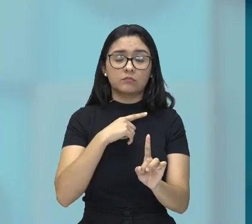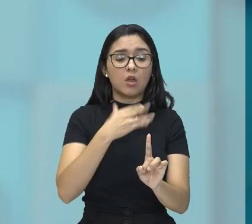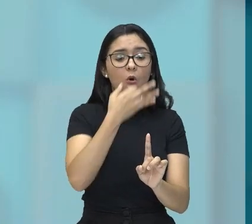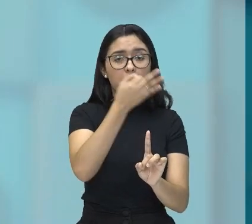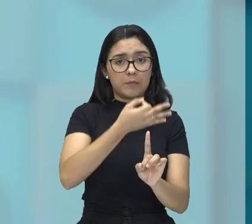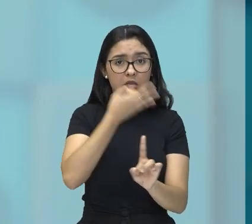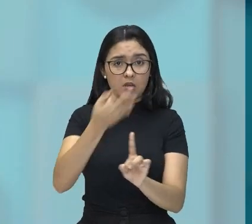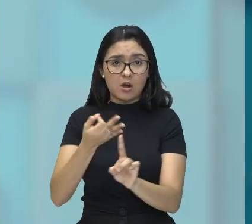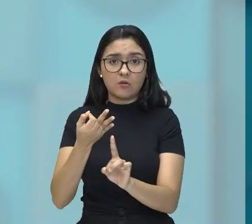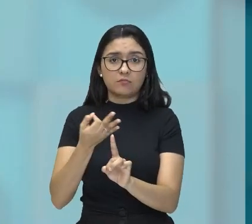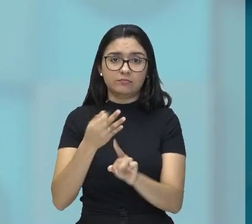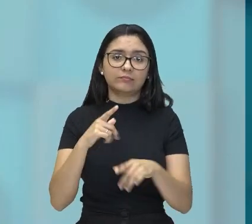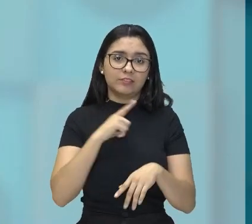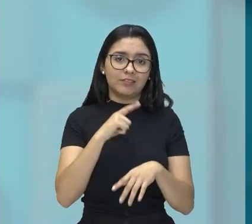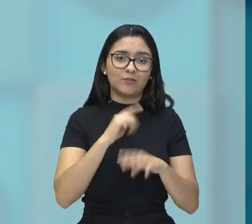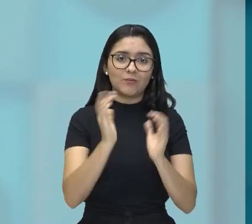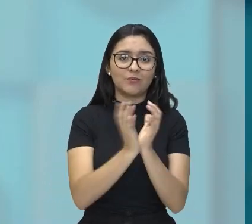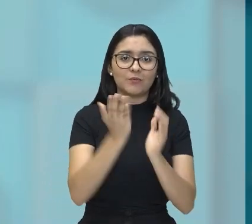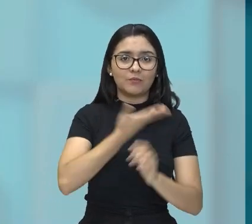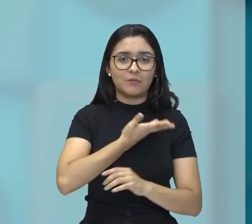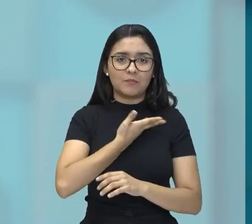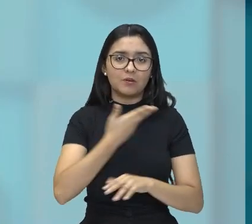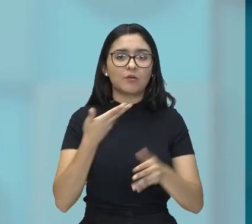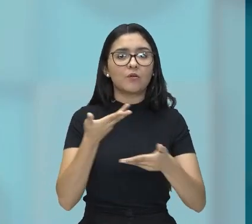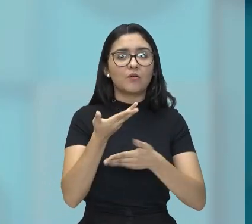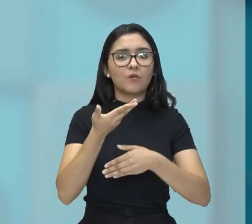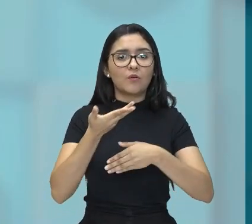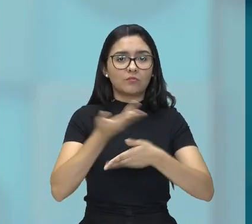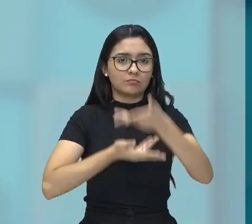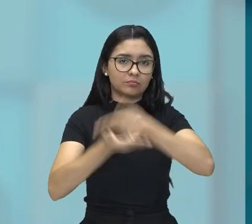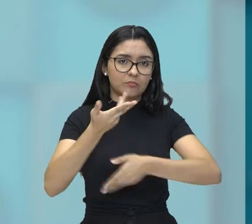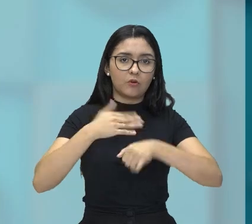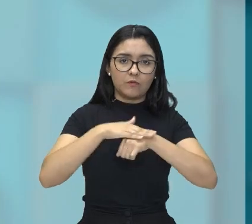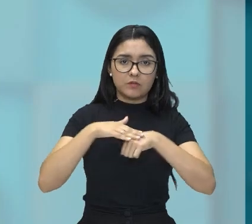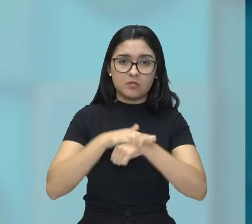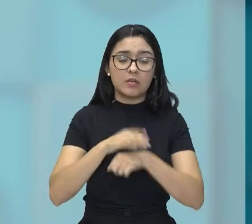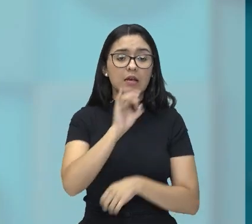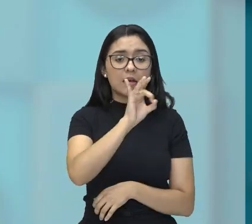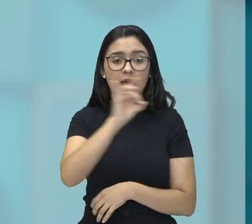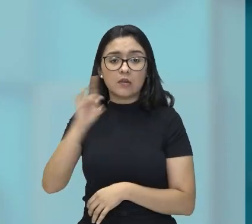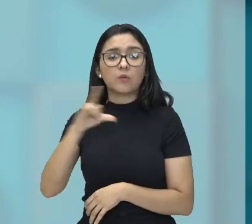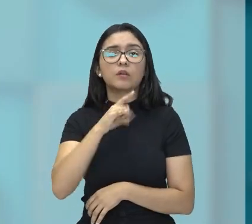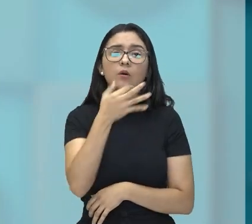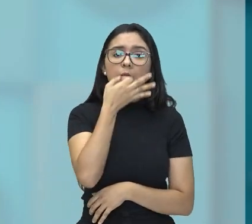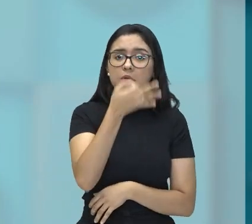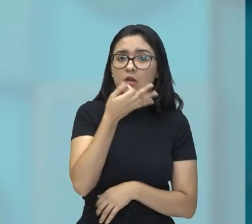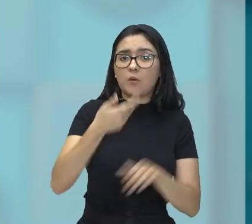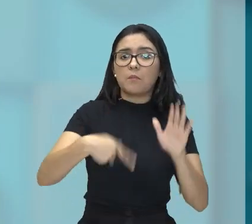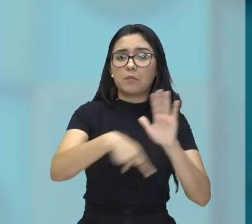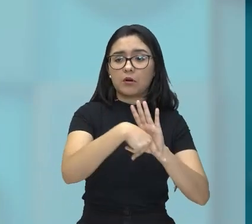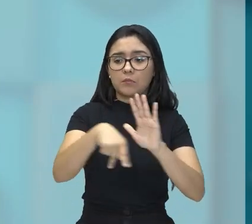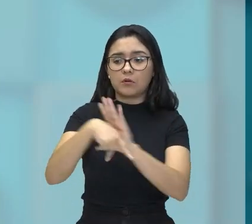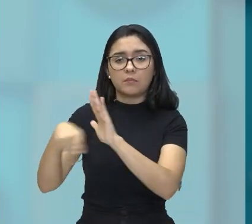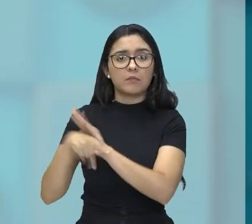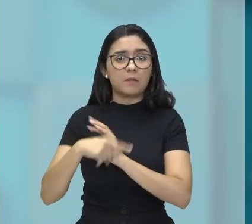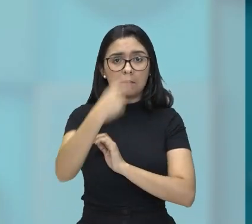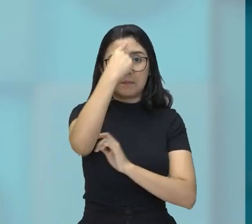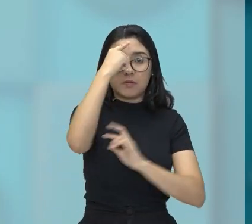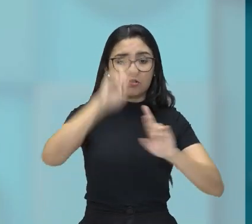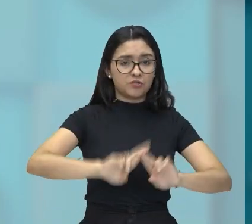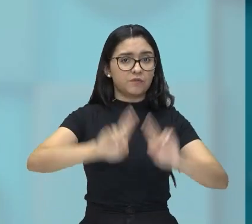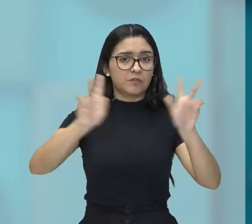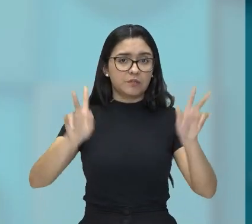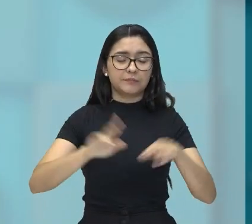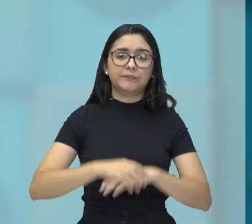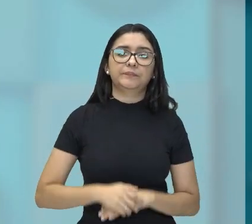participou daquela conversa, daquele diálogo, tem um posicionamento diferente, pensa de uma forma